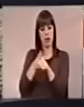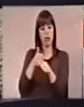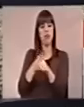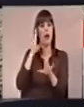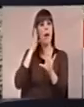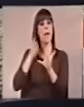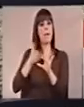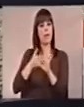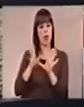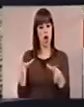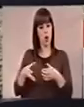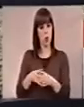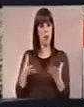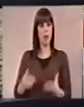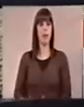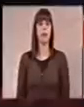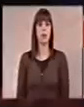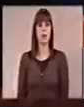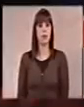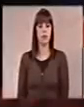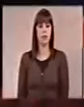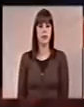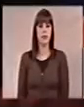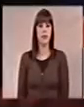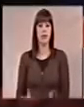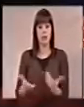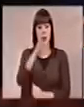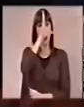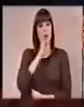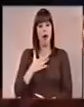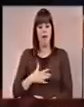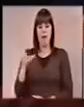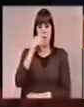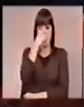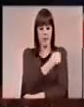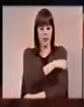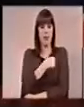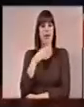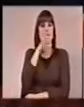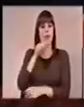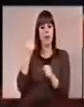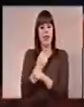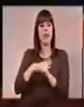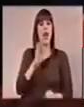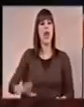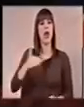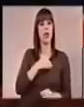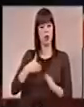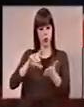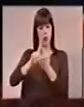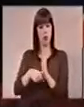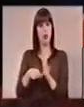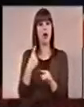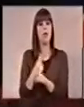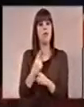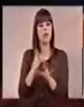e pela psicóloga do agrupamento. O Governo quer mais enfermeiros de família no Serviço Nacional de Saúde. O projeto, que